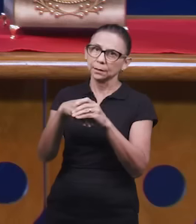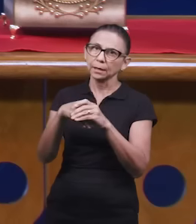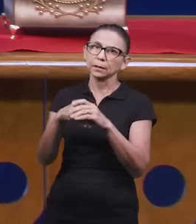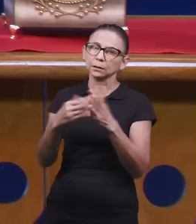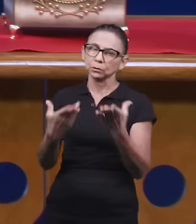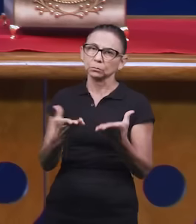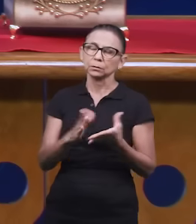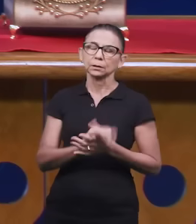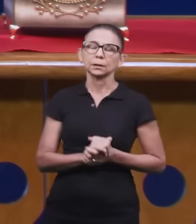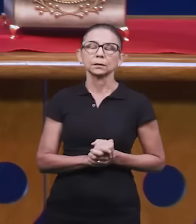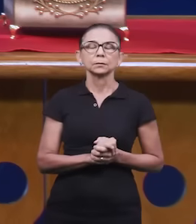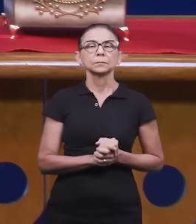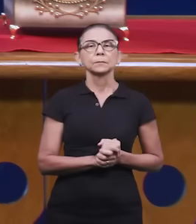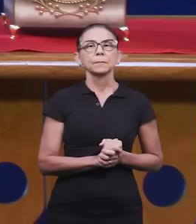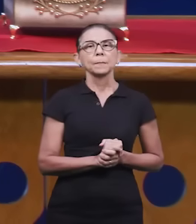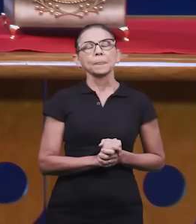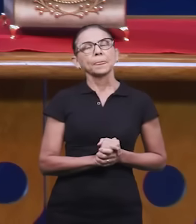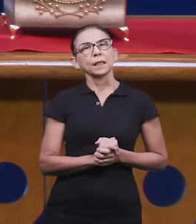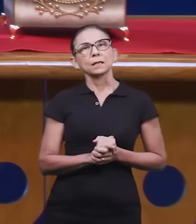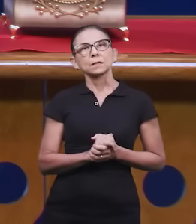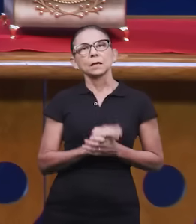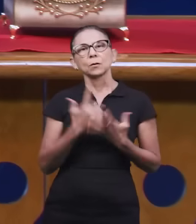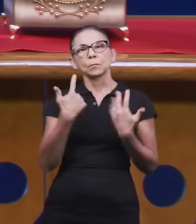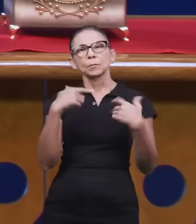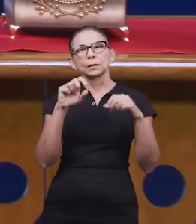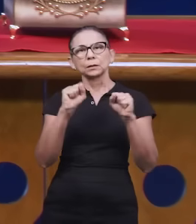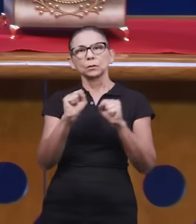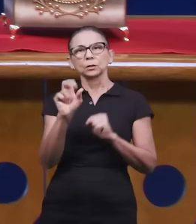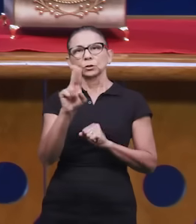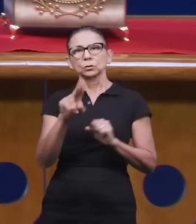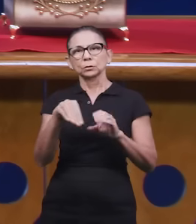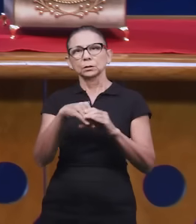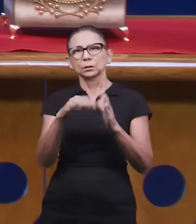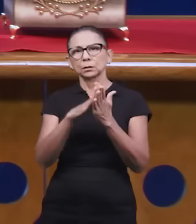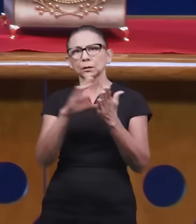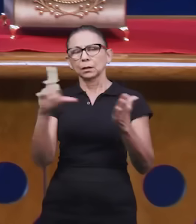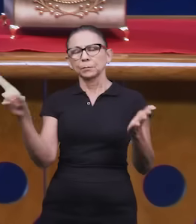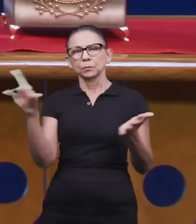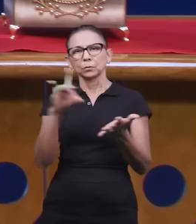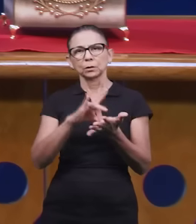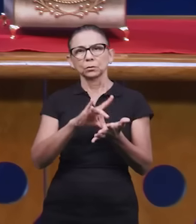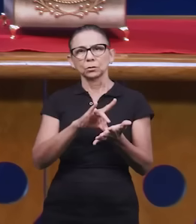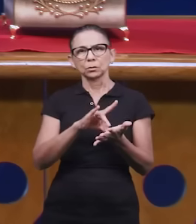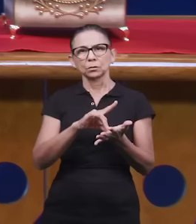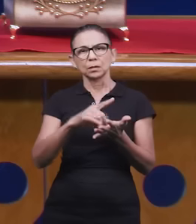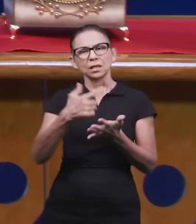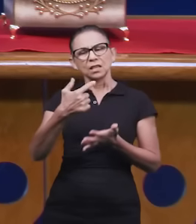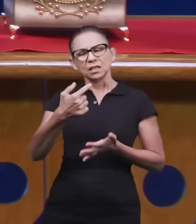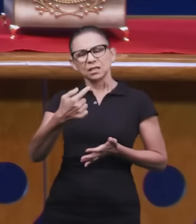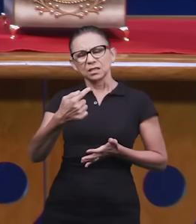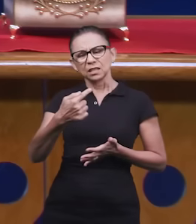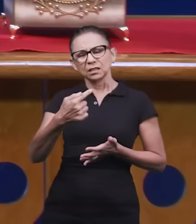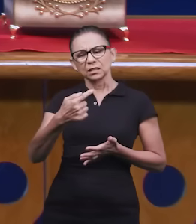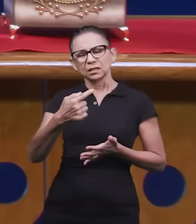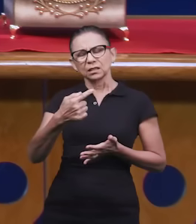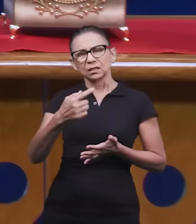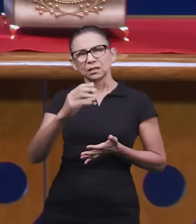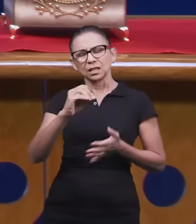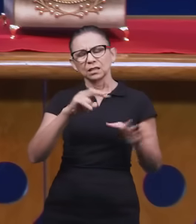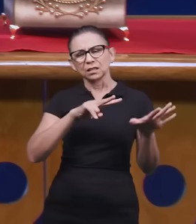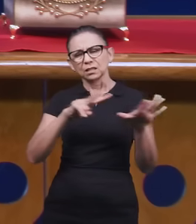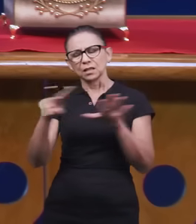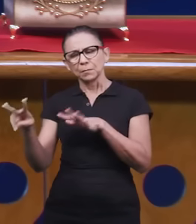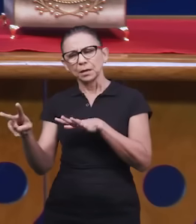do jubileu, fala das 70 semanas de anos. É uma linguagem usada na palavra de Deus. No original, 70 semanas de anos,